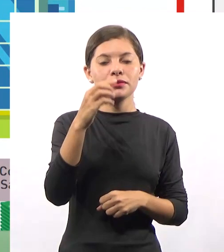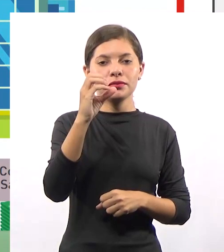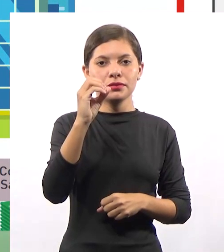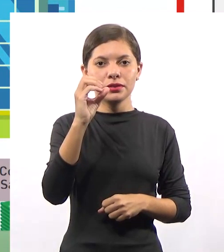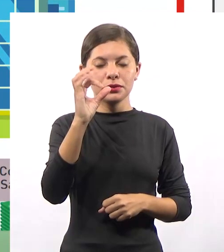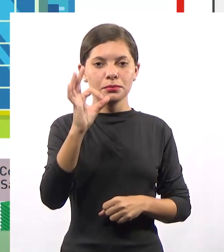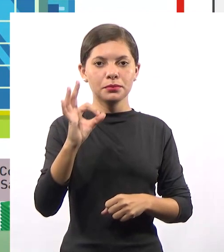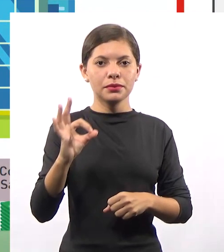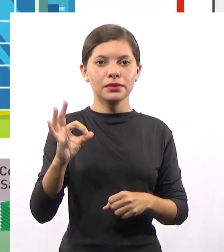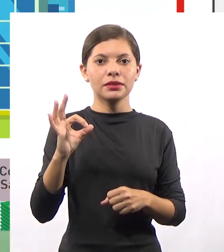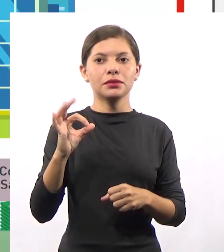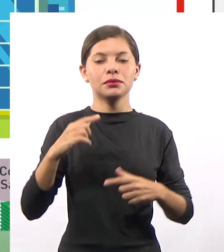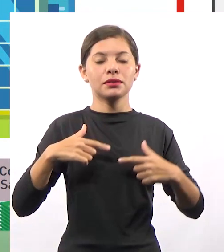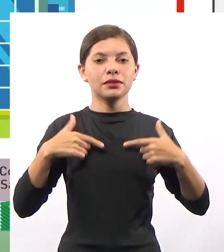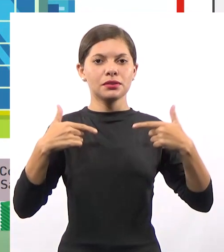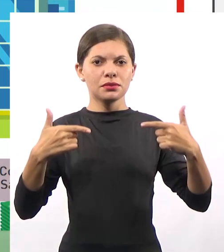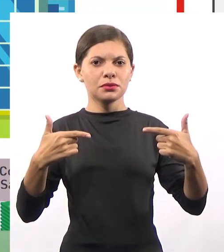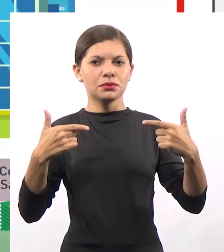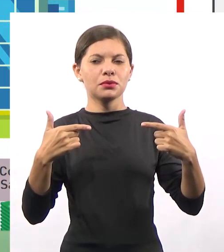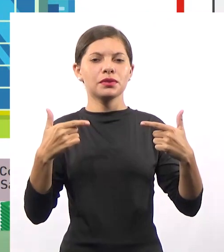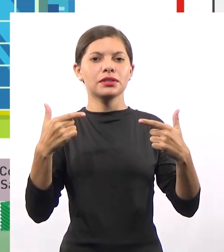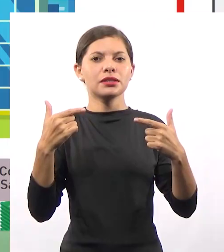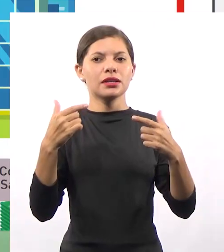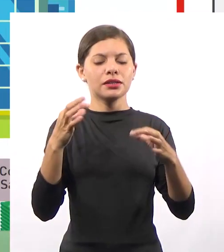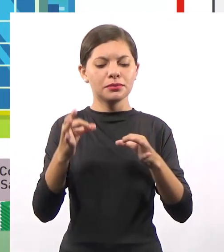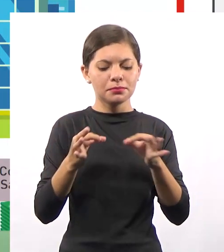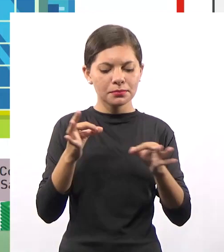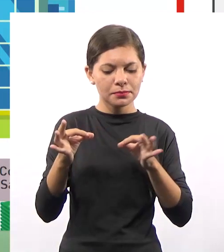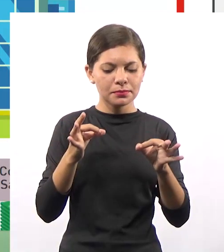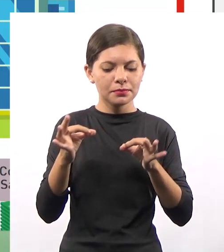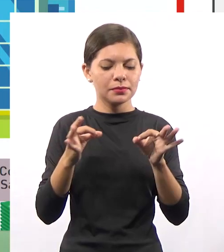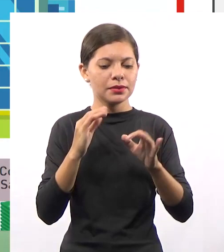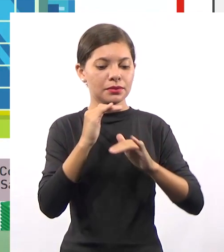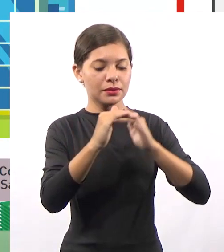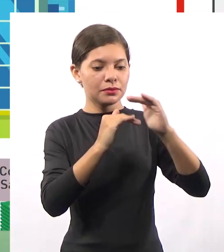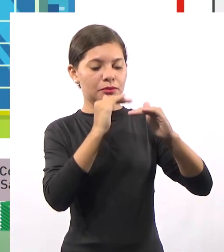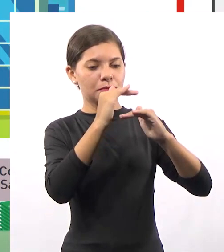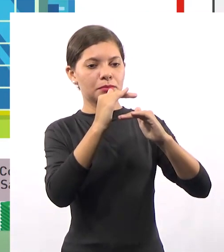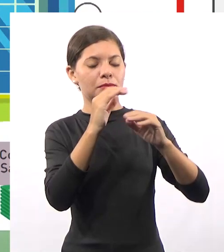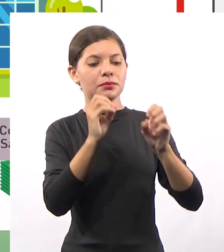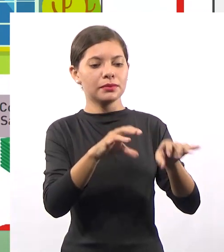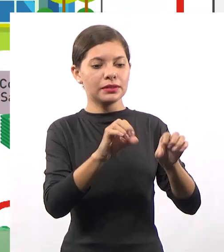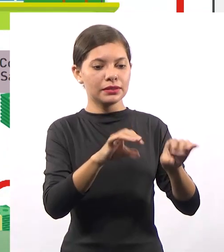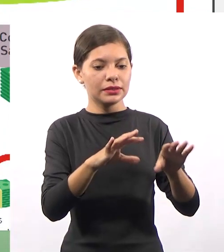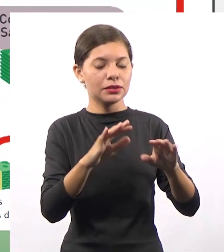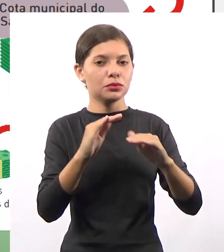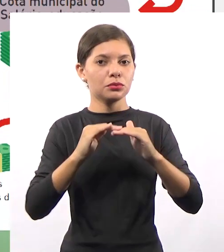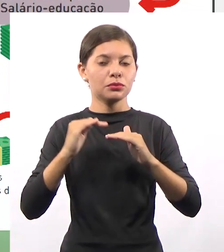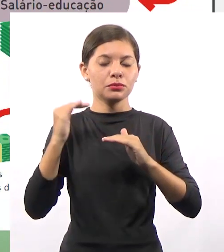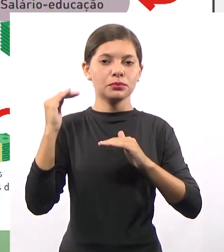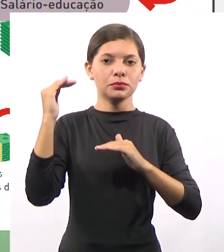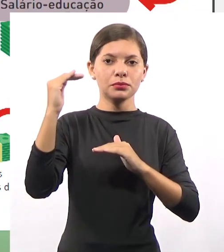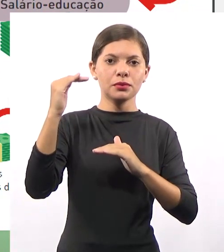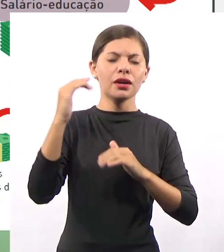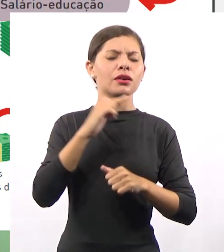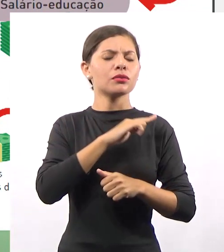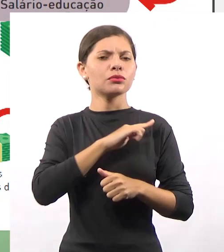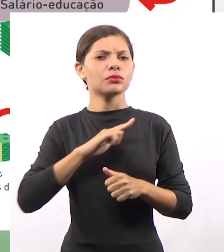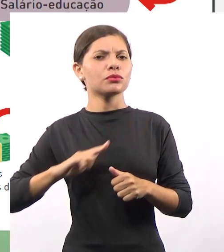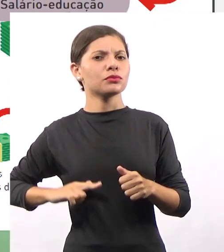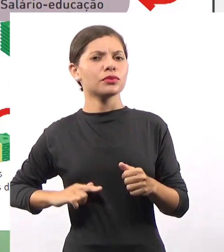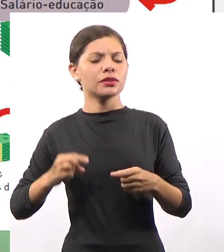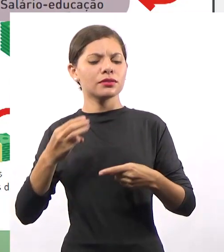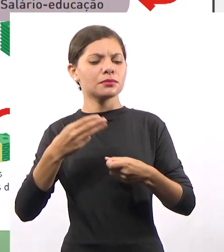destinar às ações de manutenção e desenvolvimento do ensino, inclusive para o ensino superior. E os governos municipais, como é que